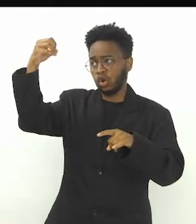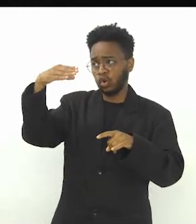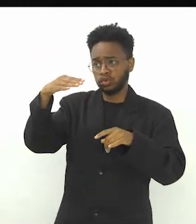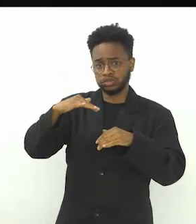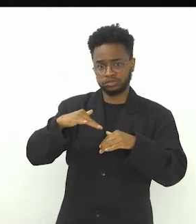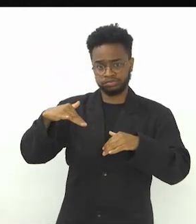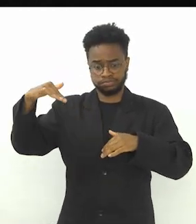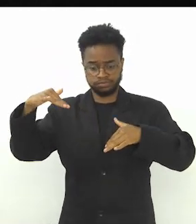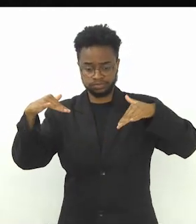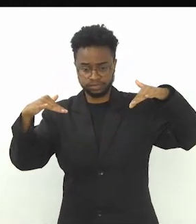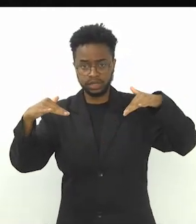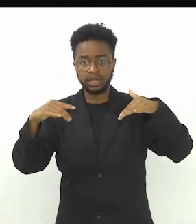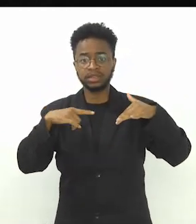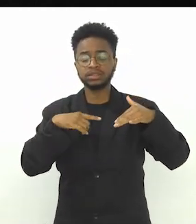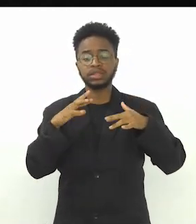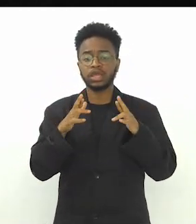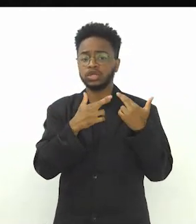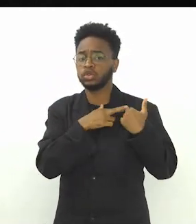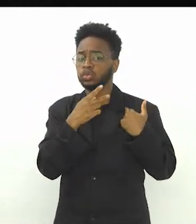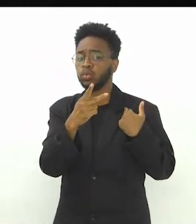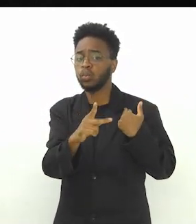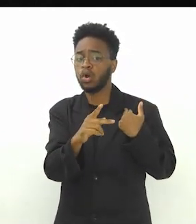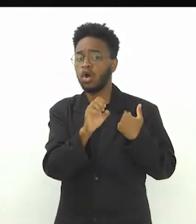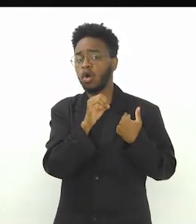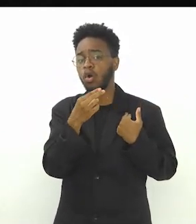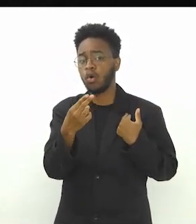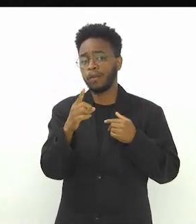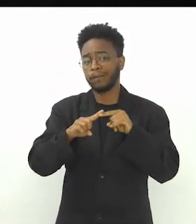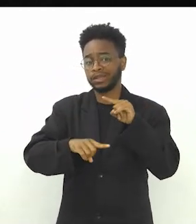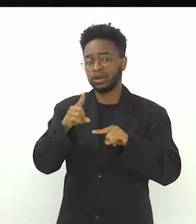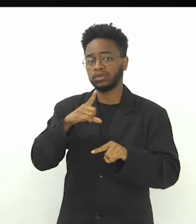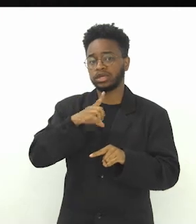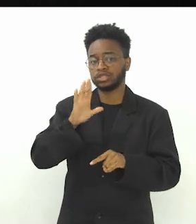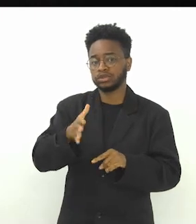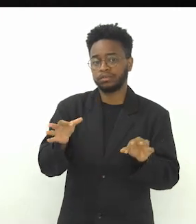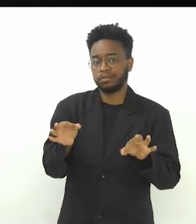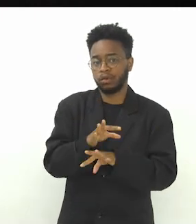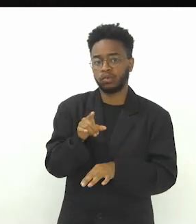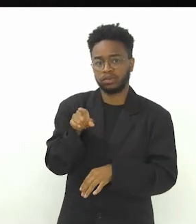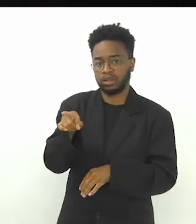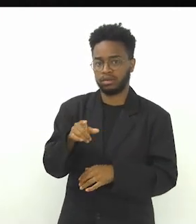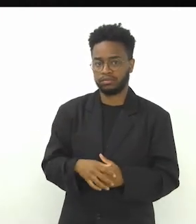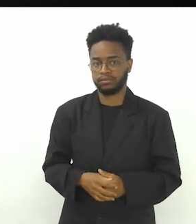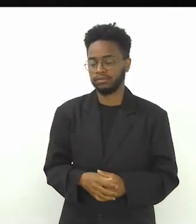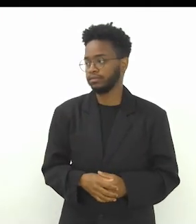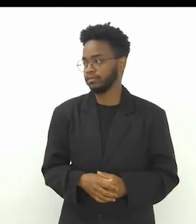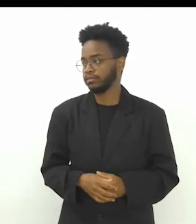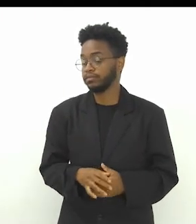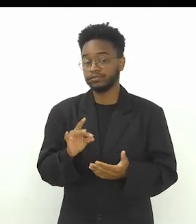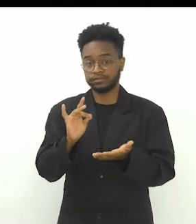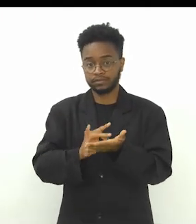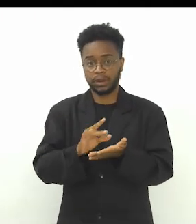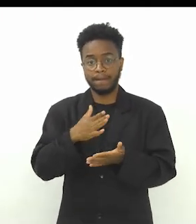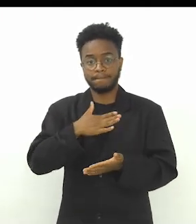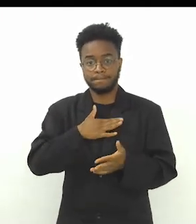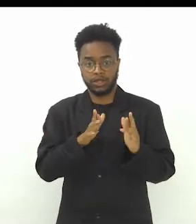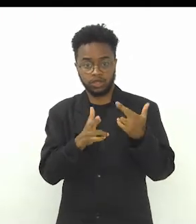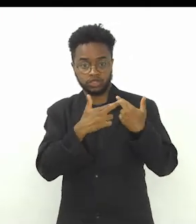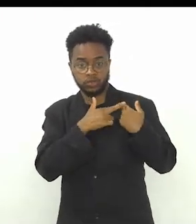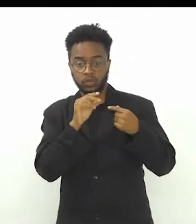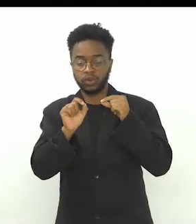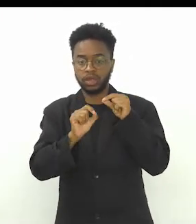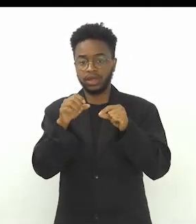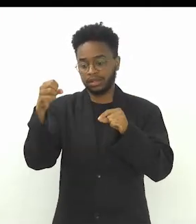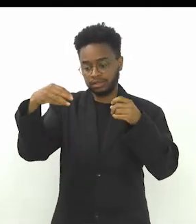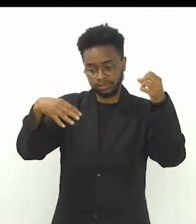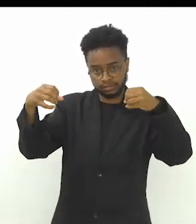Marquês de Sapucaí, ela é responsabilidade sua ou o equipamento já existe lá? Na verdade, a minha responsabilidade